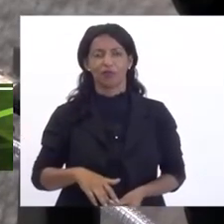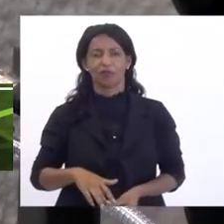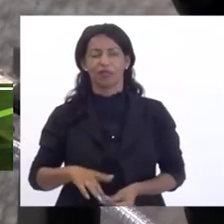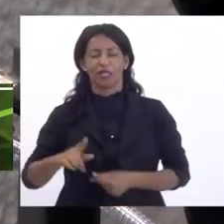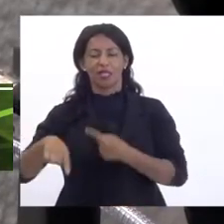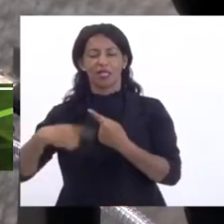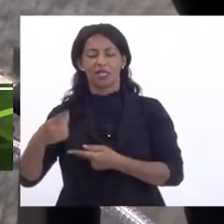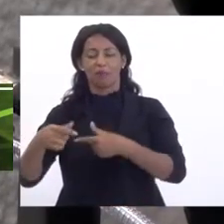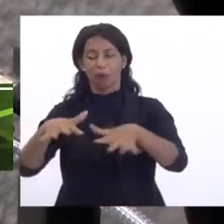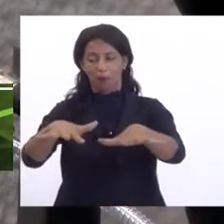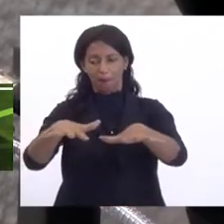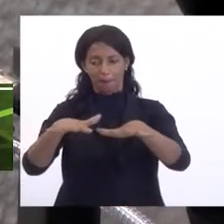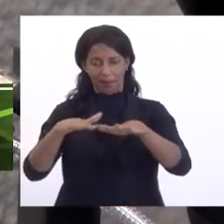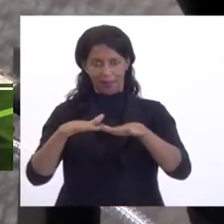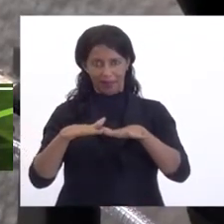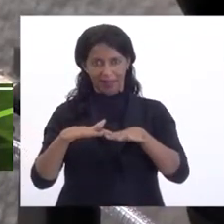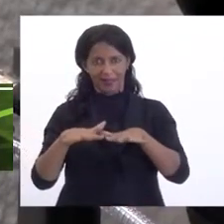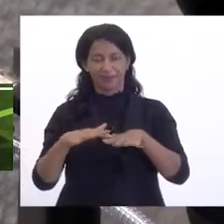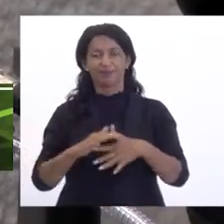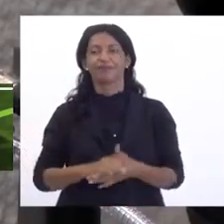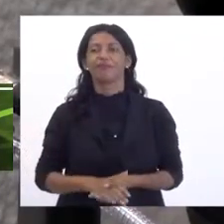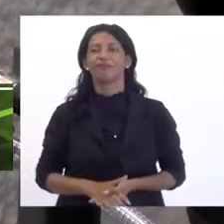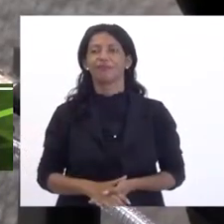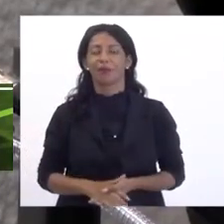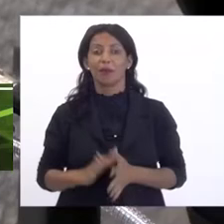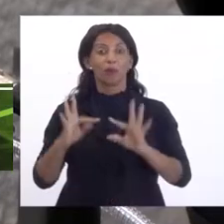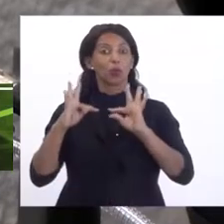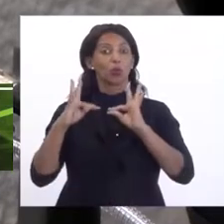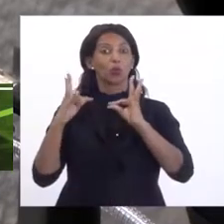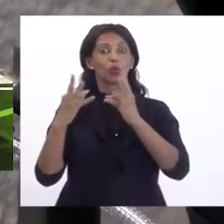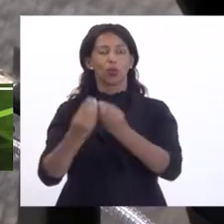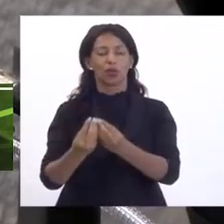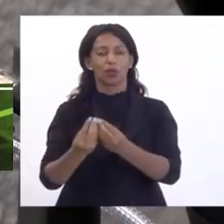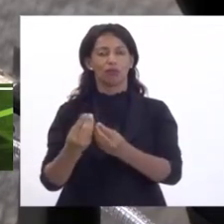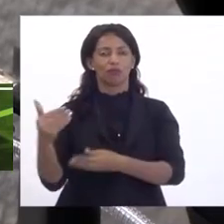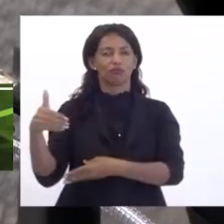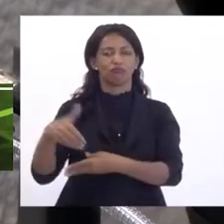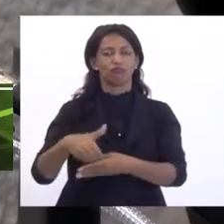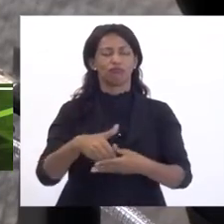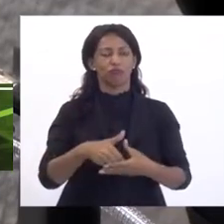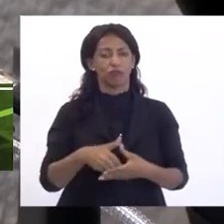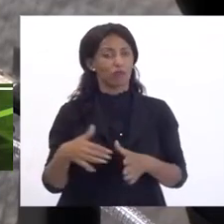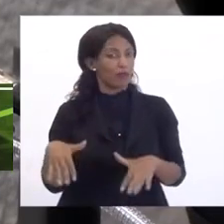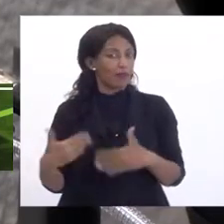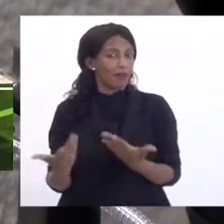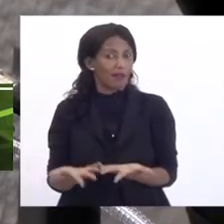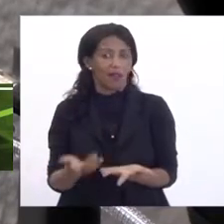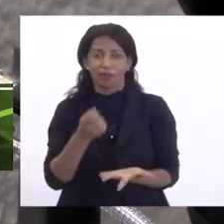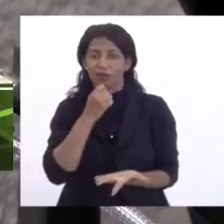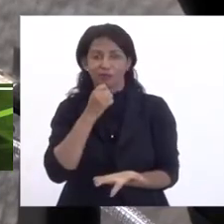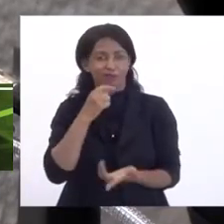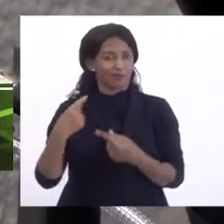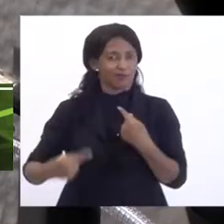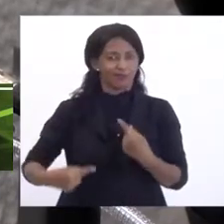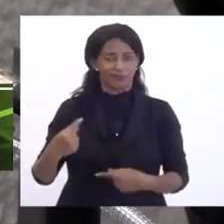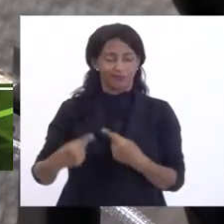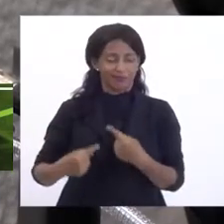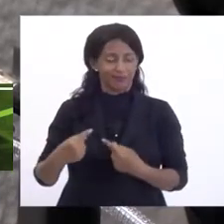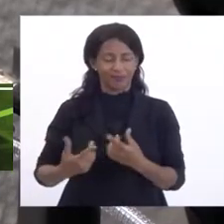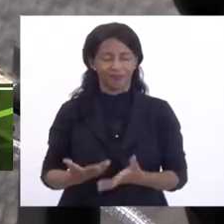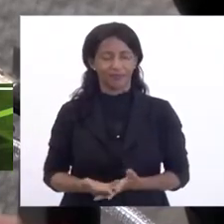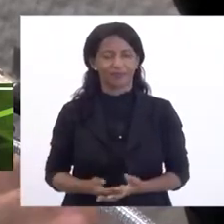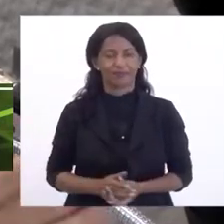depois no plenário pleno, pelo total de votos do plenário pleno. Então, por óbvio, não há que se discutir a questão